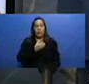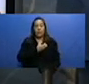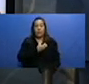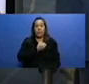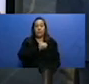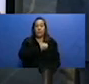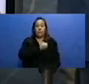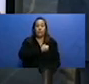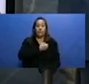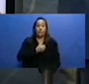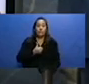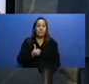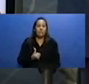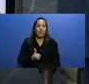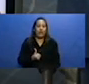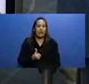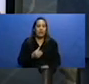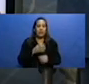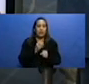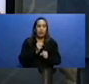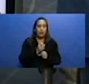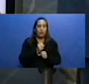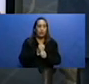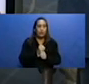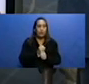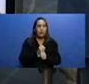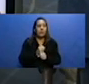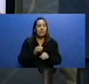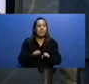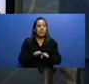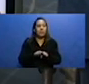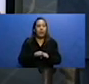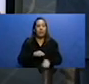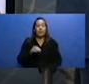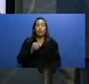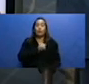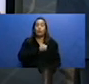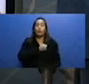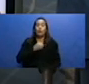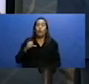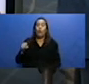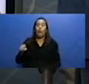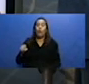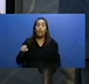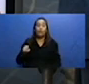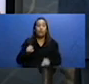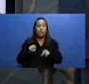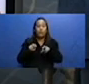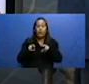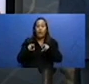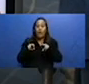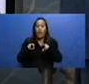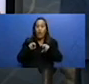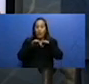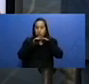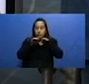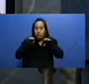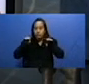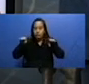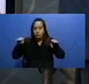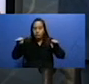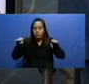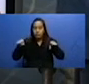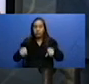aqui, tá pertinho, dá pra ver. Com a coluna da soma 8. E aqui não deu empate, tá vendo? Que a coluna da